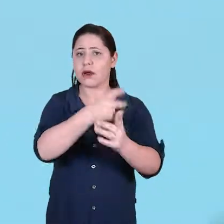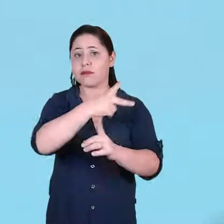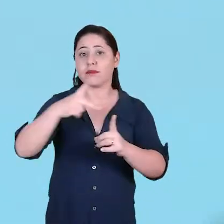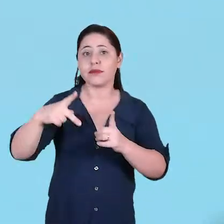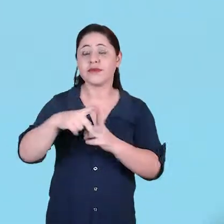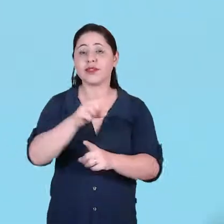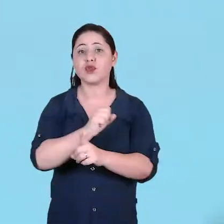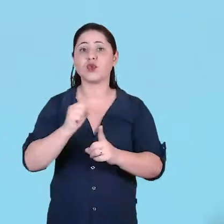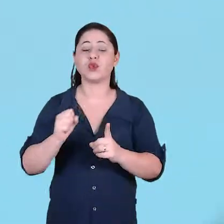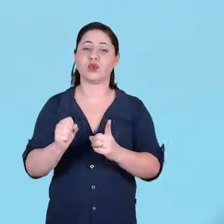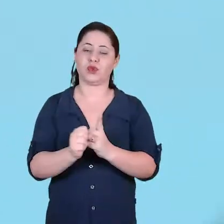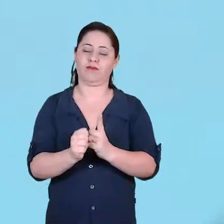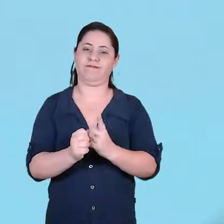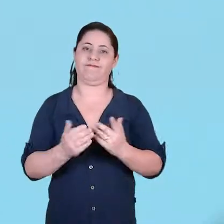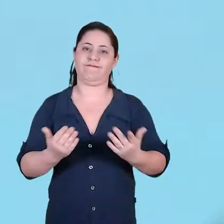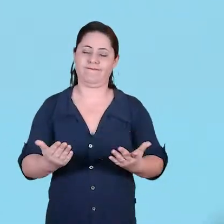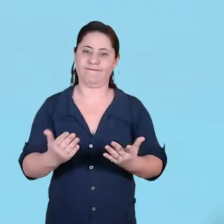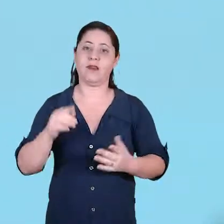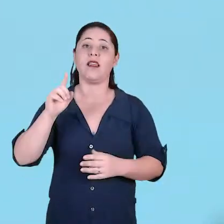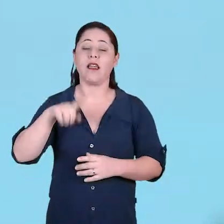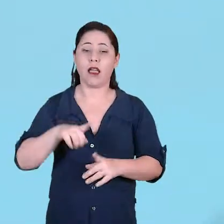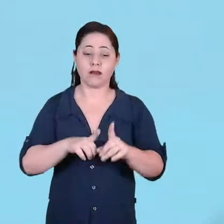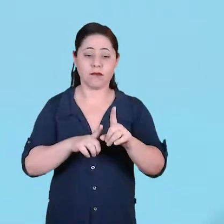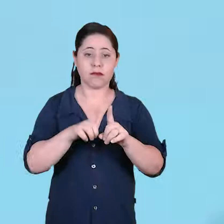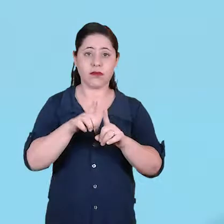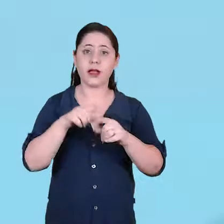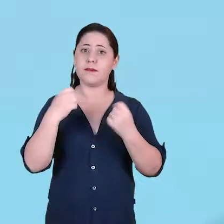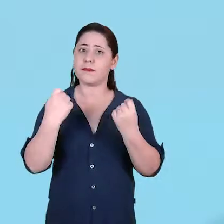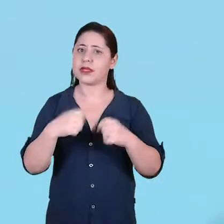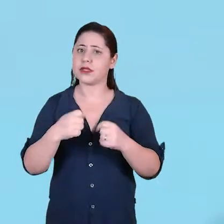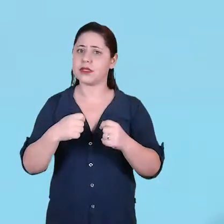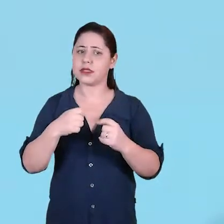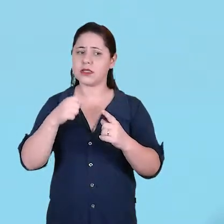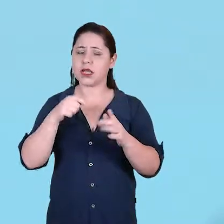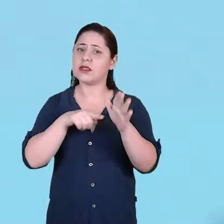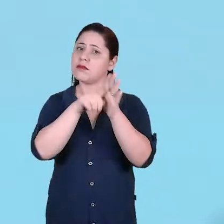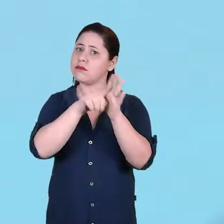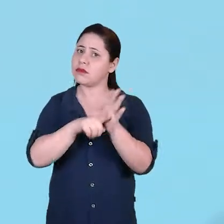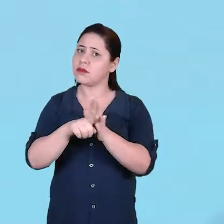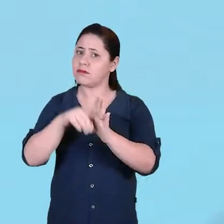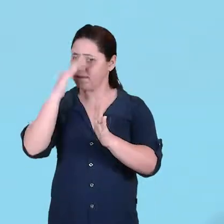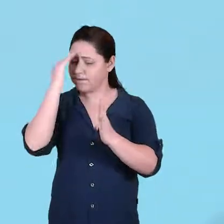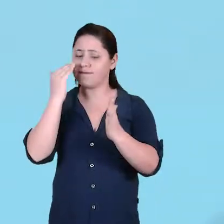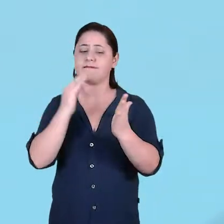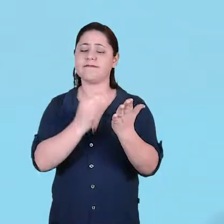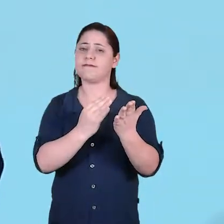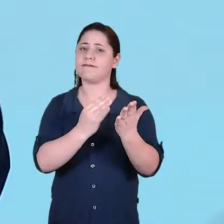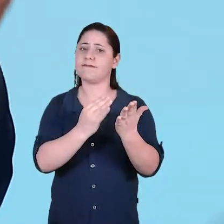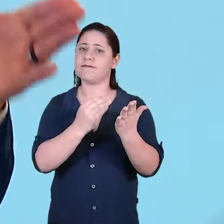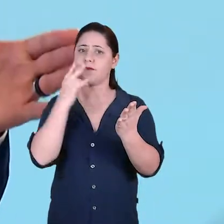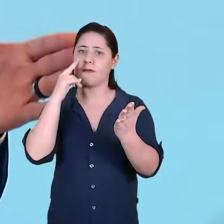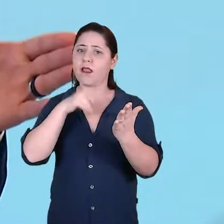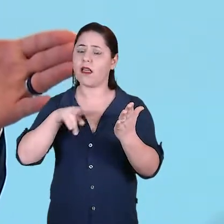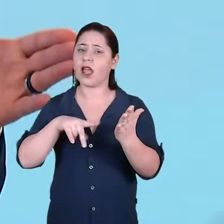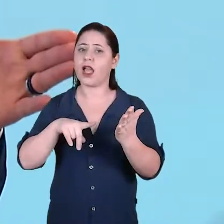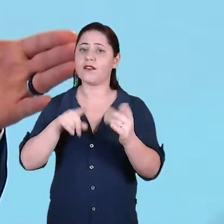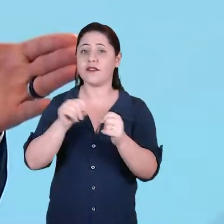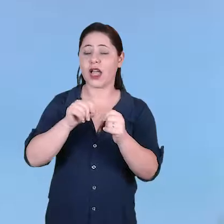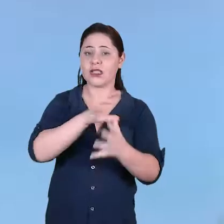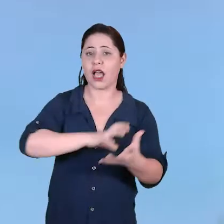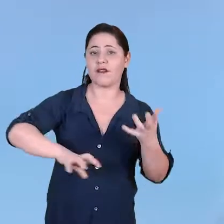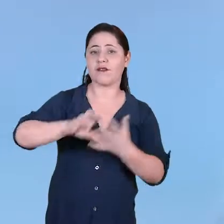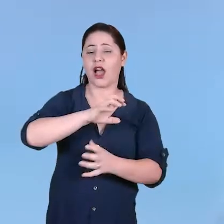Social, né? Então, esse é um dado que precisa também ser levado em conta. Então, estão vendendo a ideia, faz-se a reforma